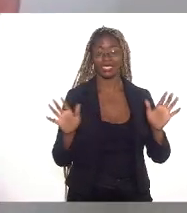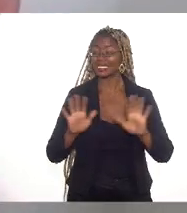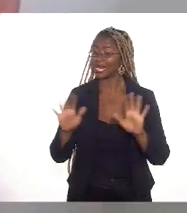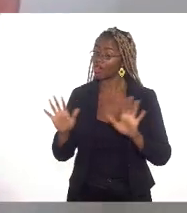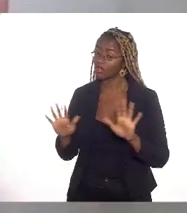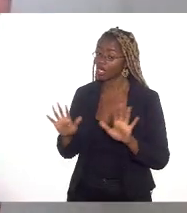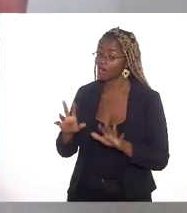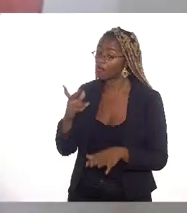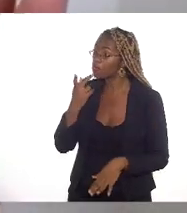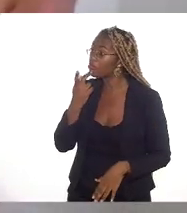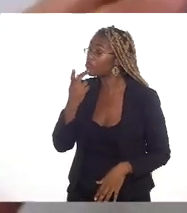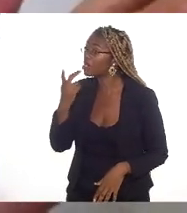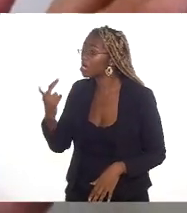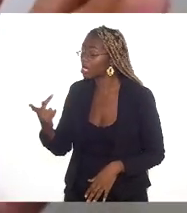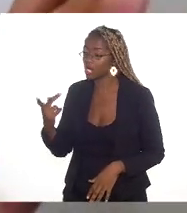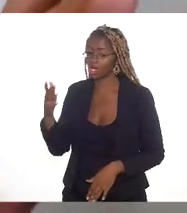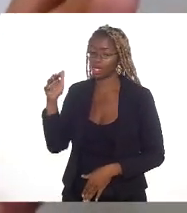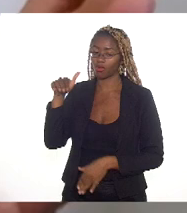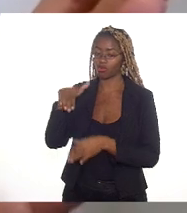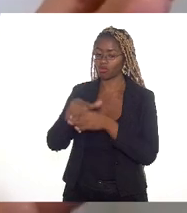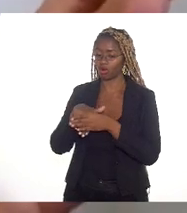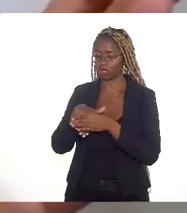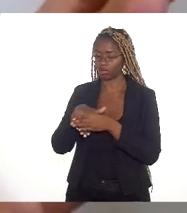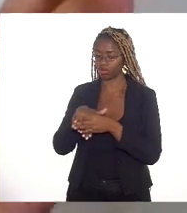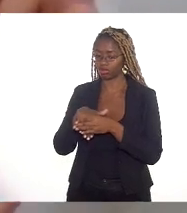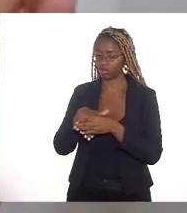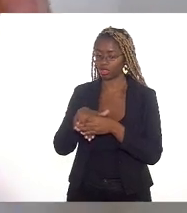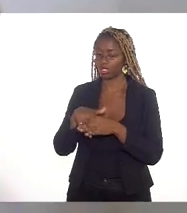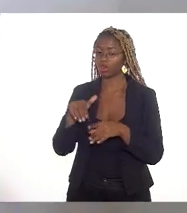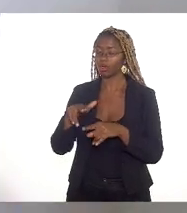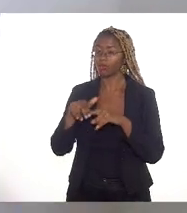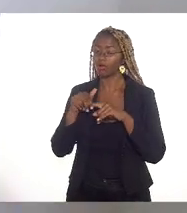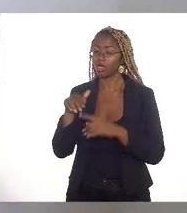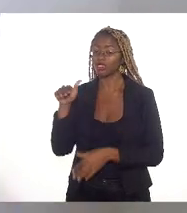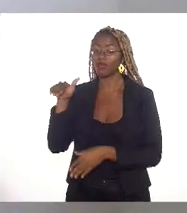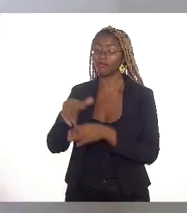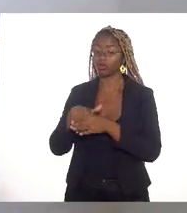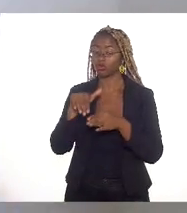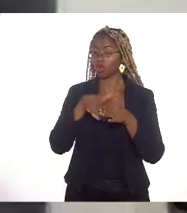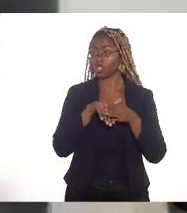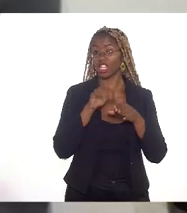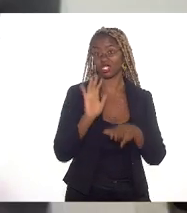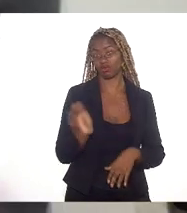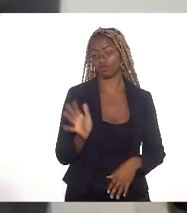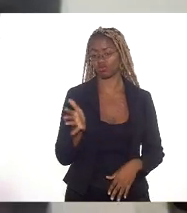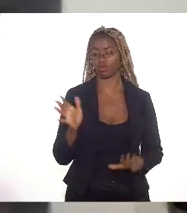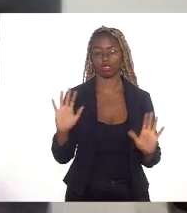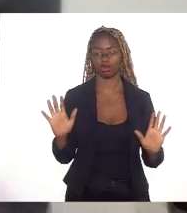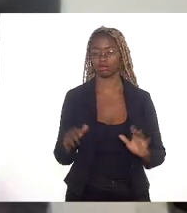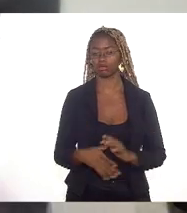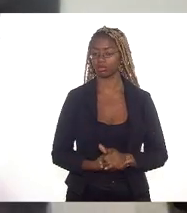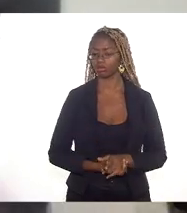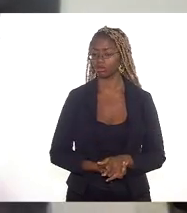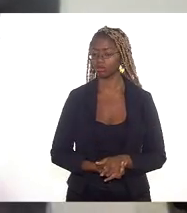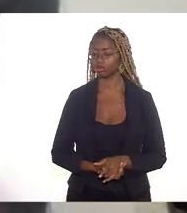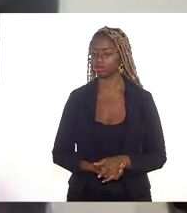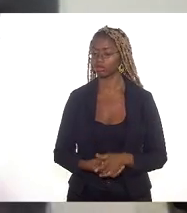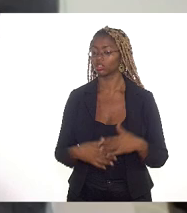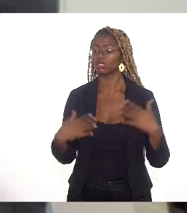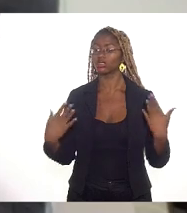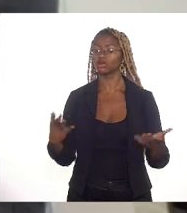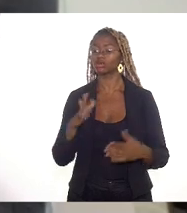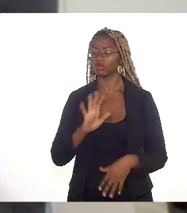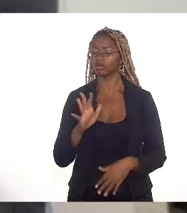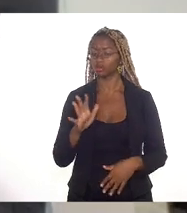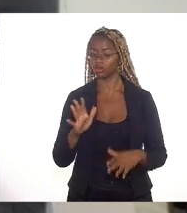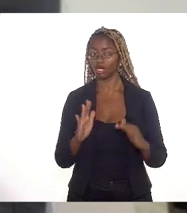fazer declaração de voto ou orientação. Porque nós estamos em votação. Tá bom. Então, já está superado no âmbito da